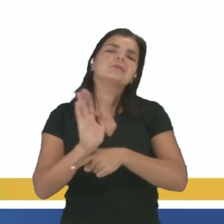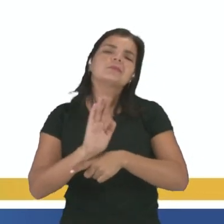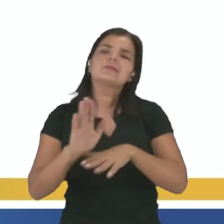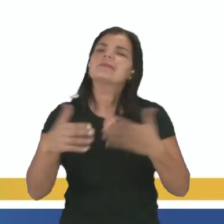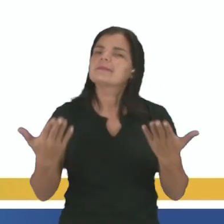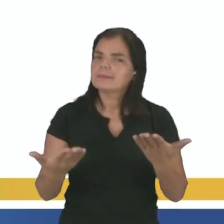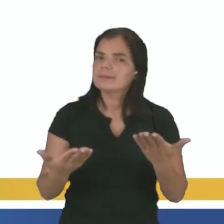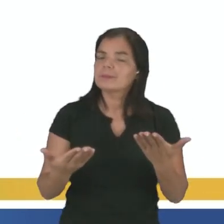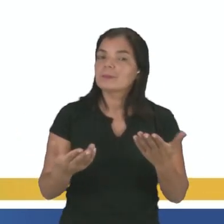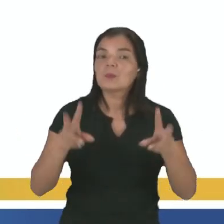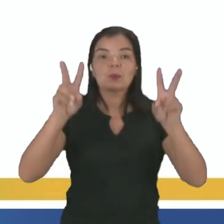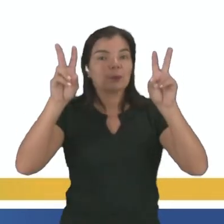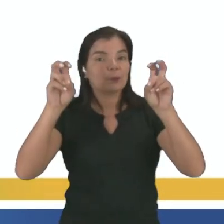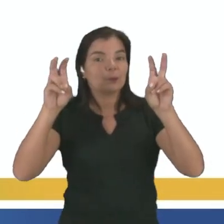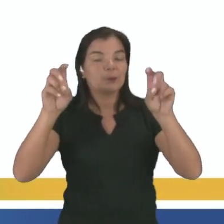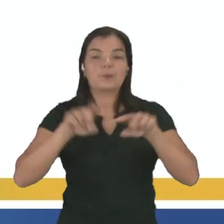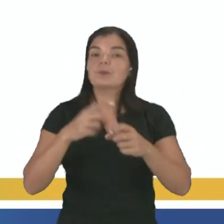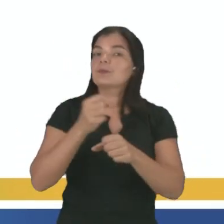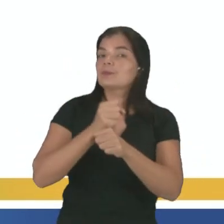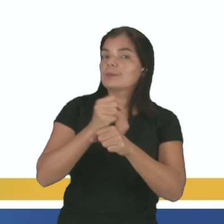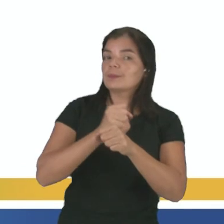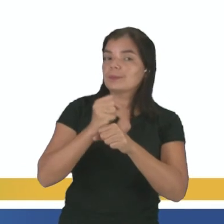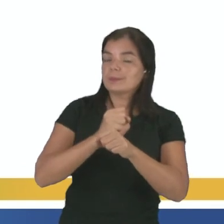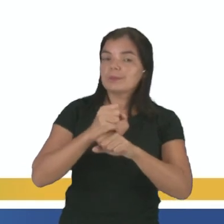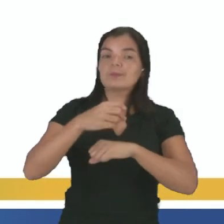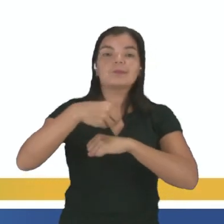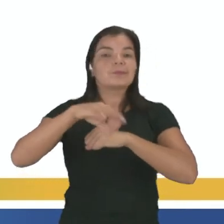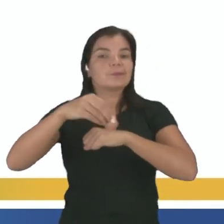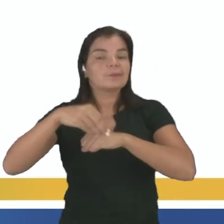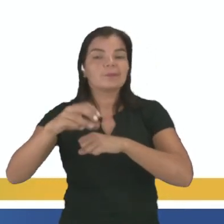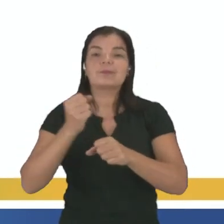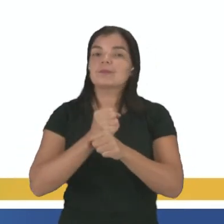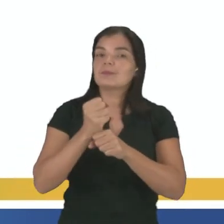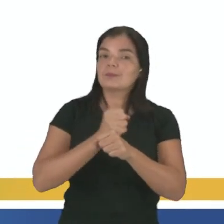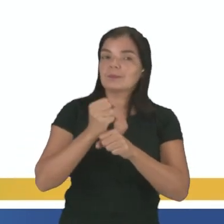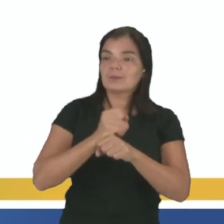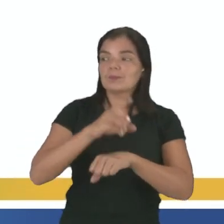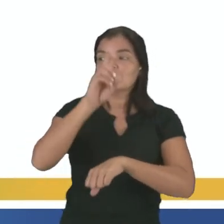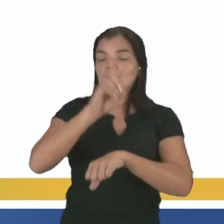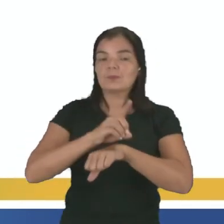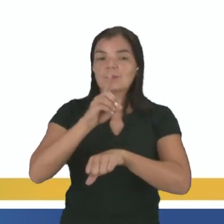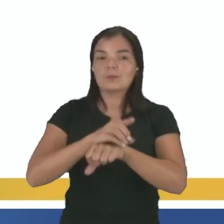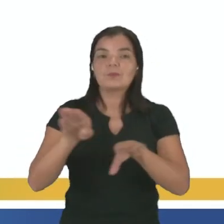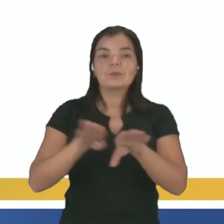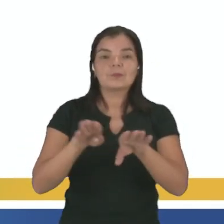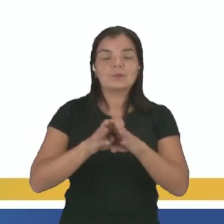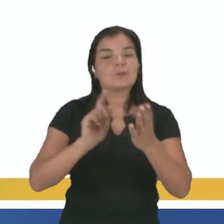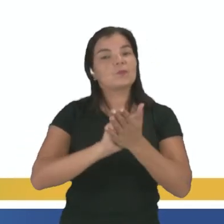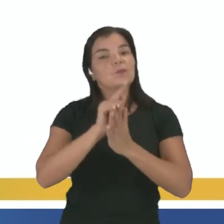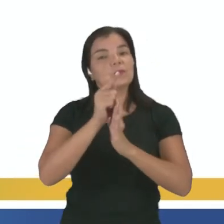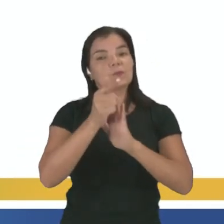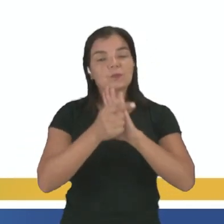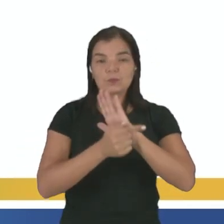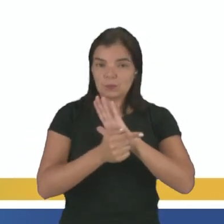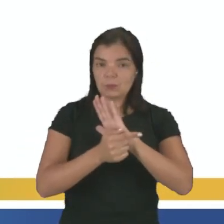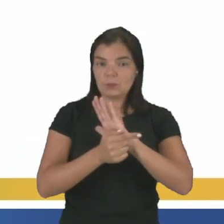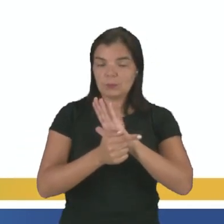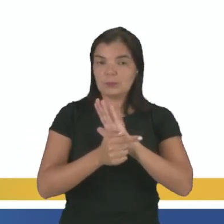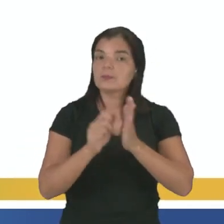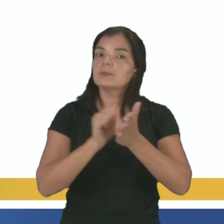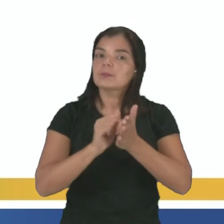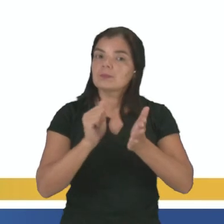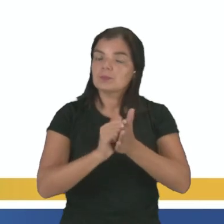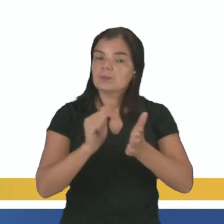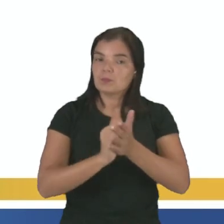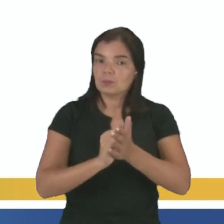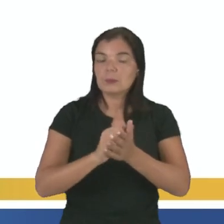obra é essa, qual foi o título, qual é o ano de publicação, o ano, o diretor, o gênero da obra, se é